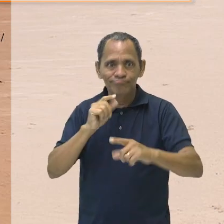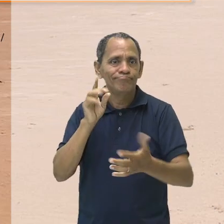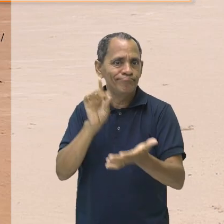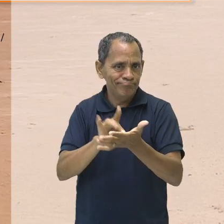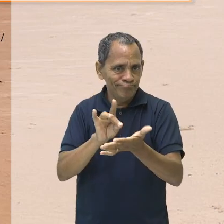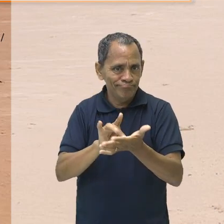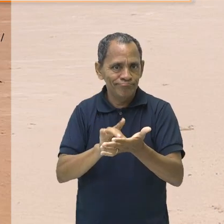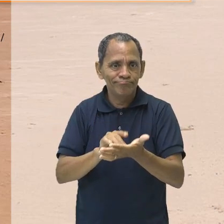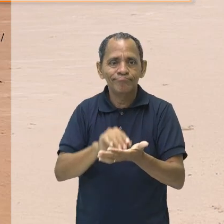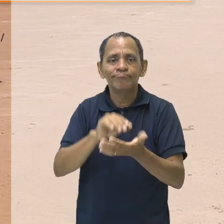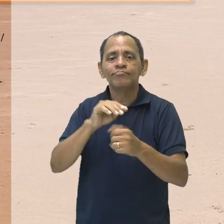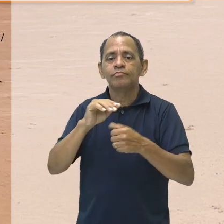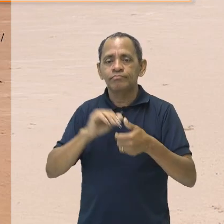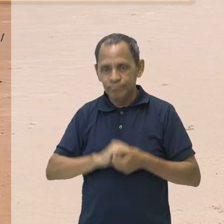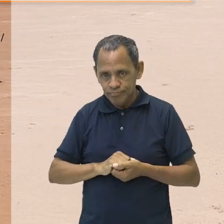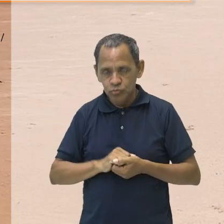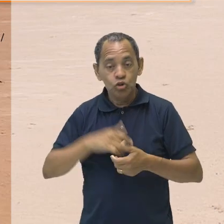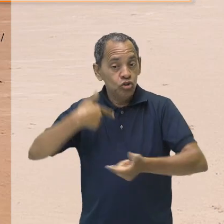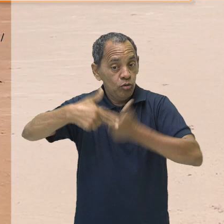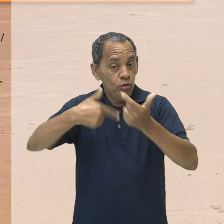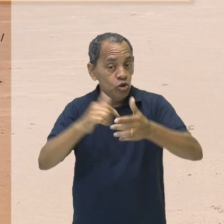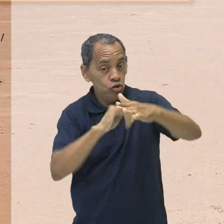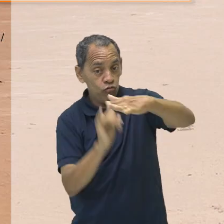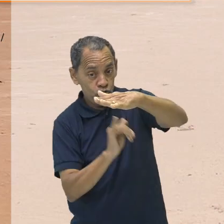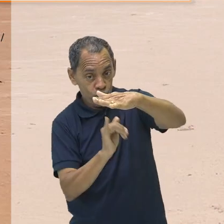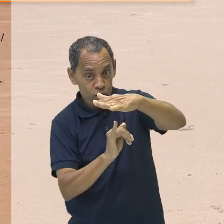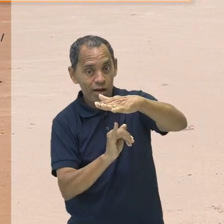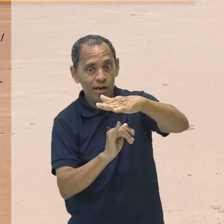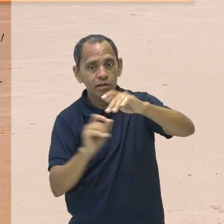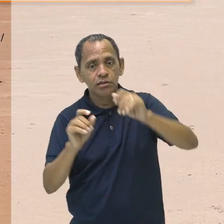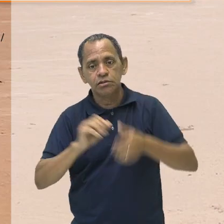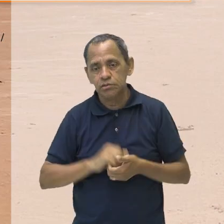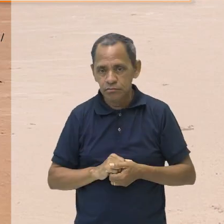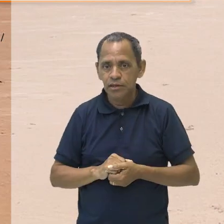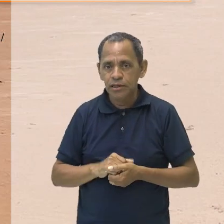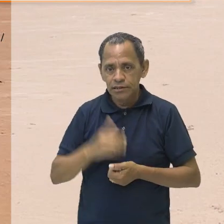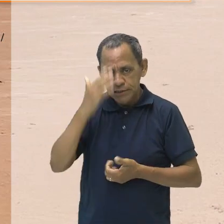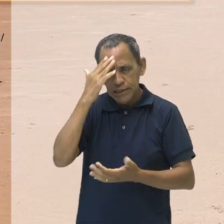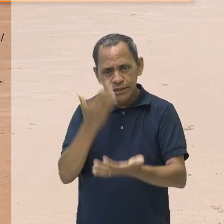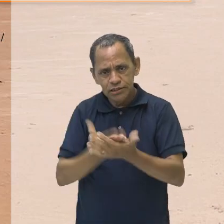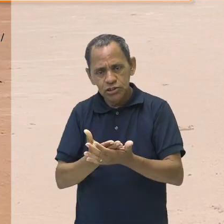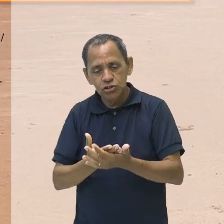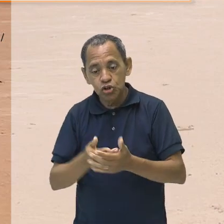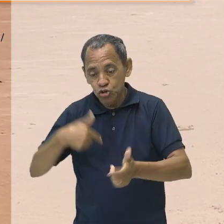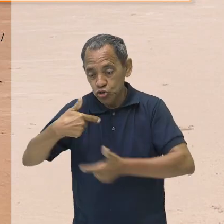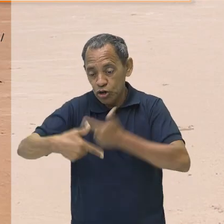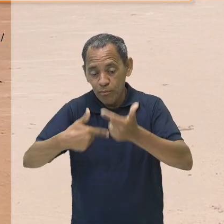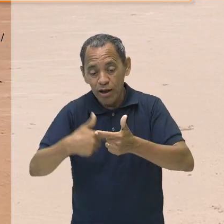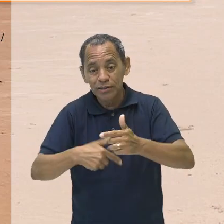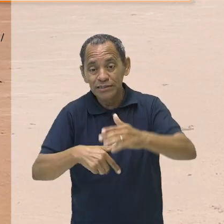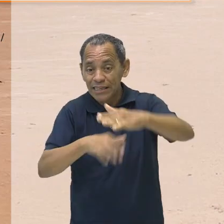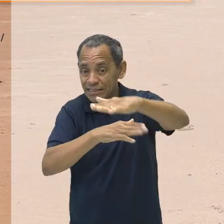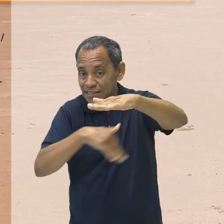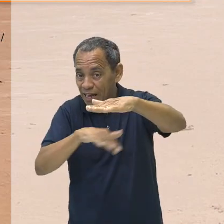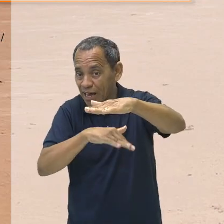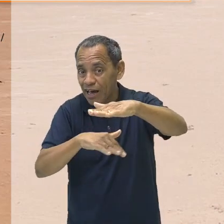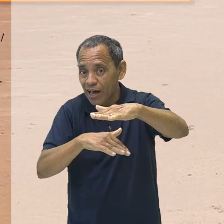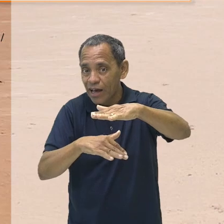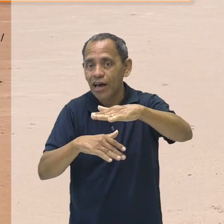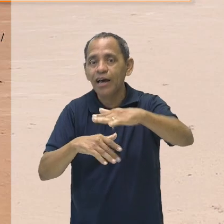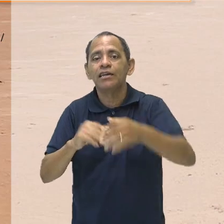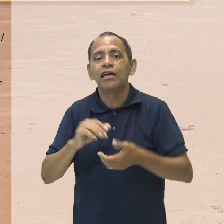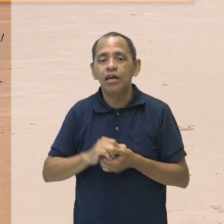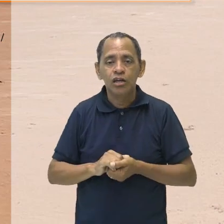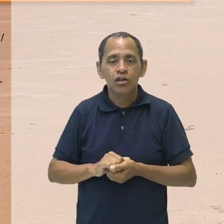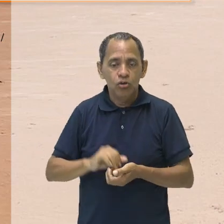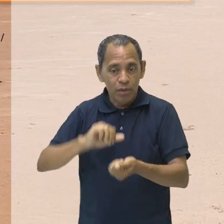muitos trabalhadores informais, eles consideram o trabalho nesse setor como uma alternativa para